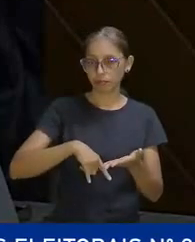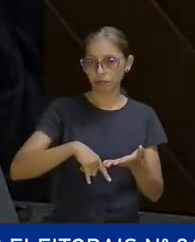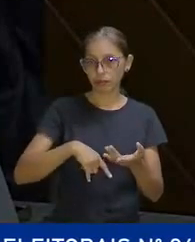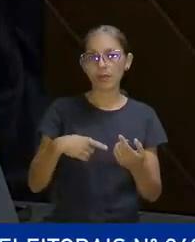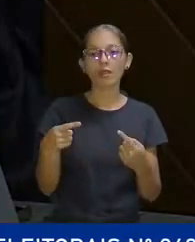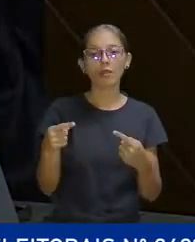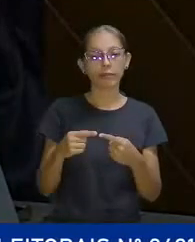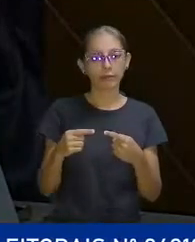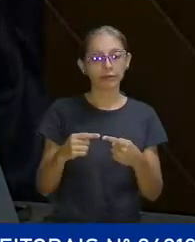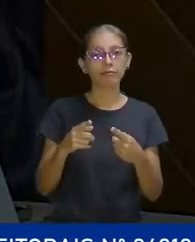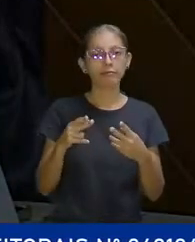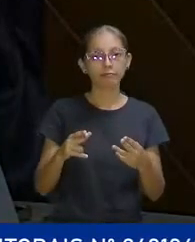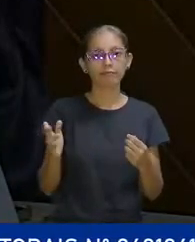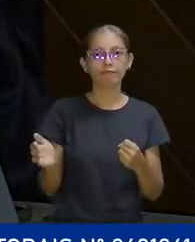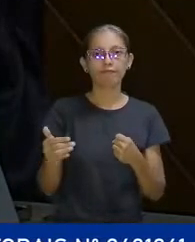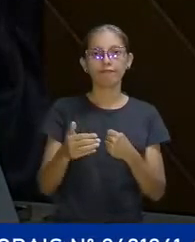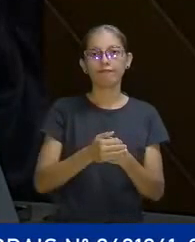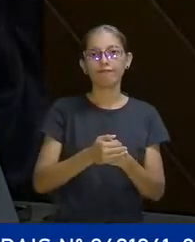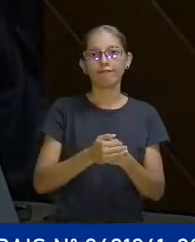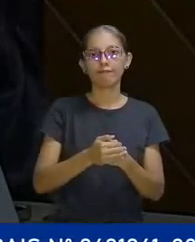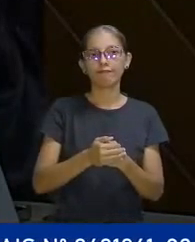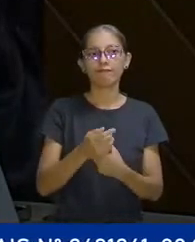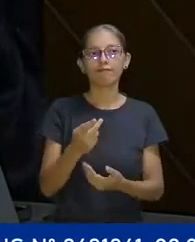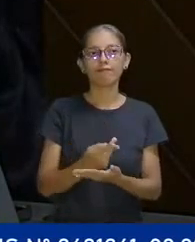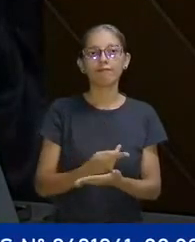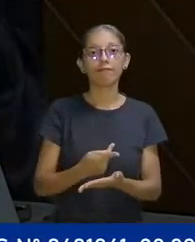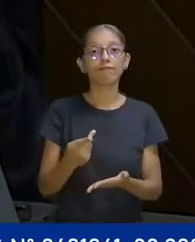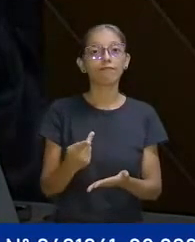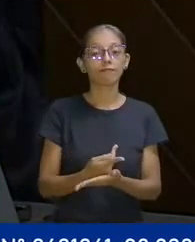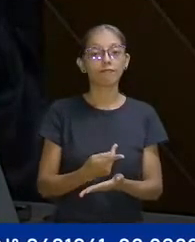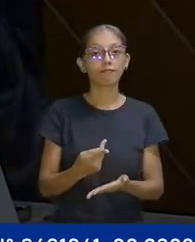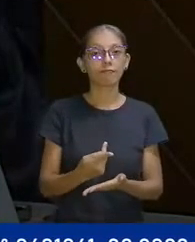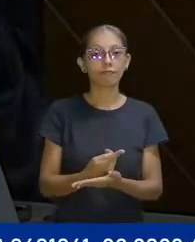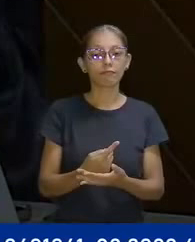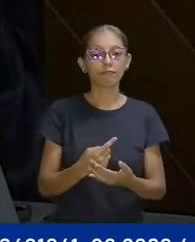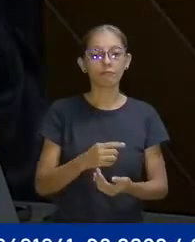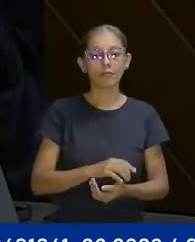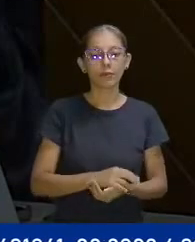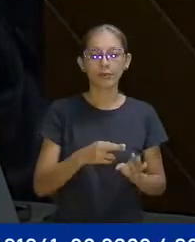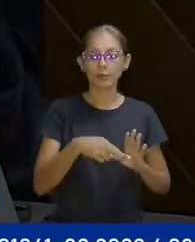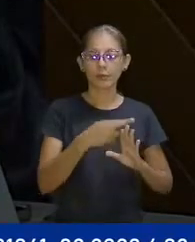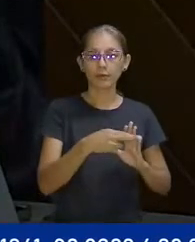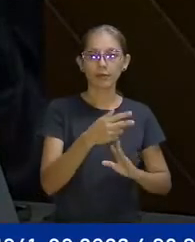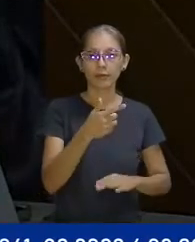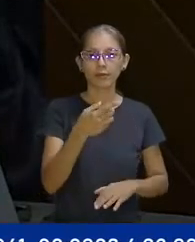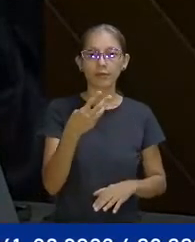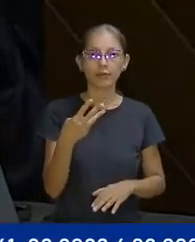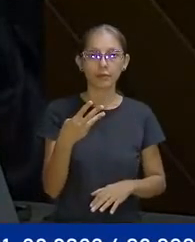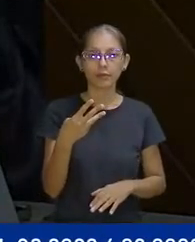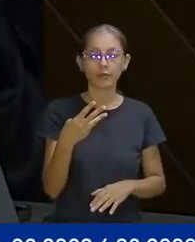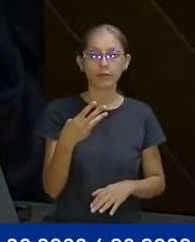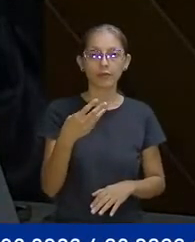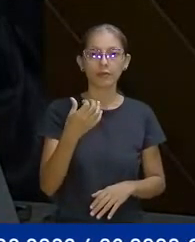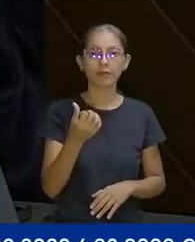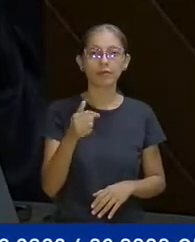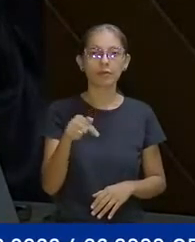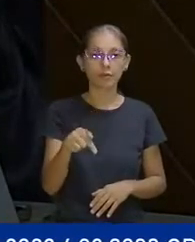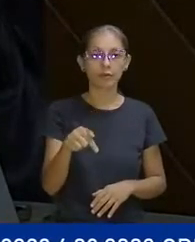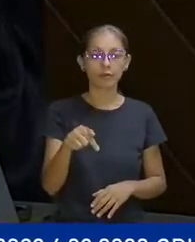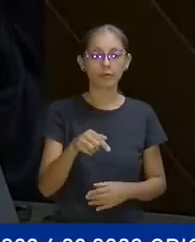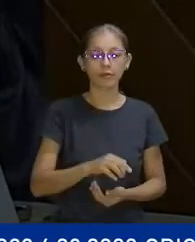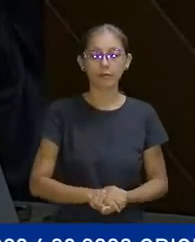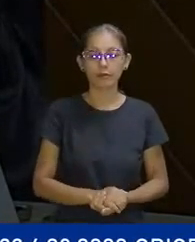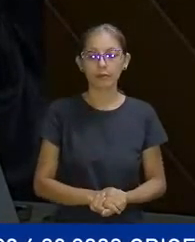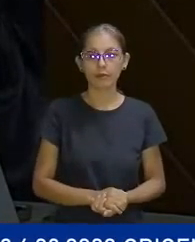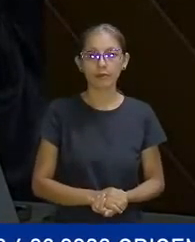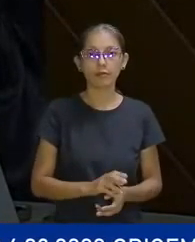omissão de gastos eleitorais com infringência ao que dispõe a Resolução 2367. Nesse sentido, eu abro